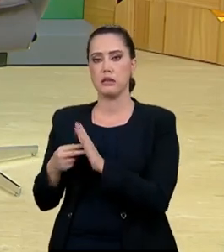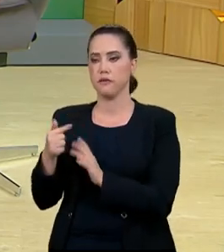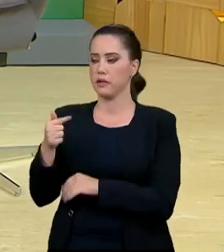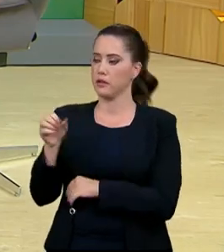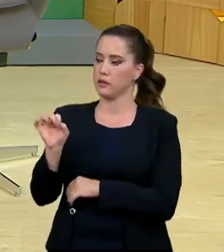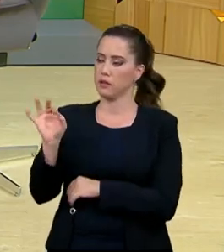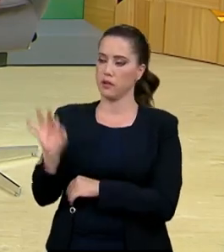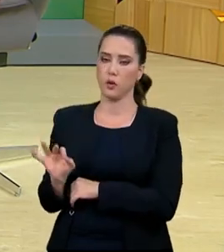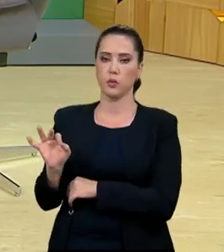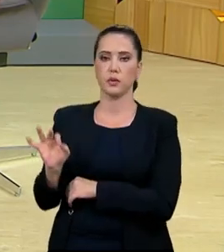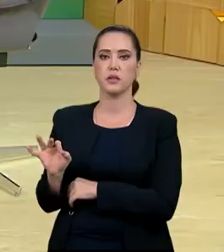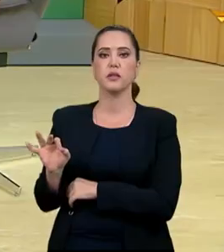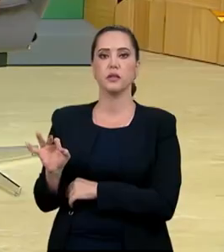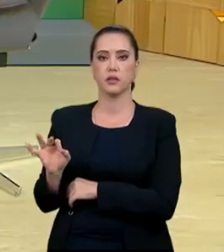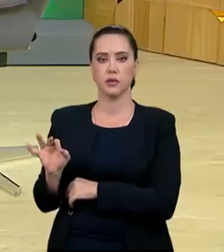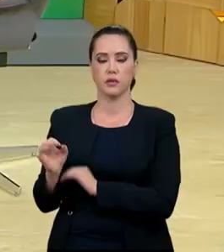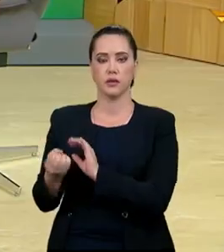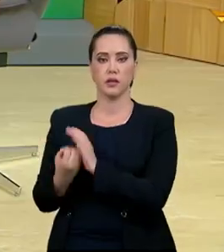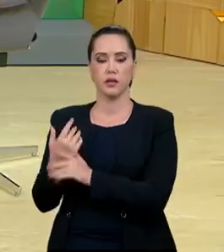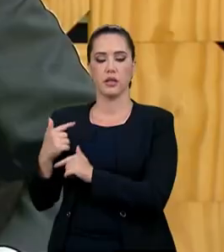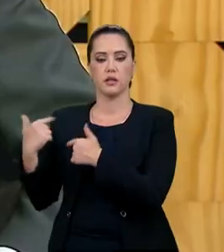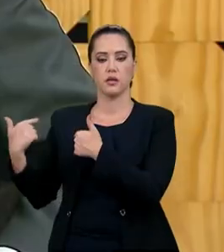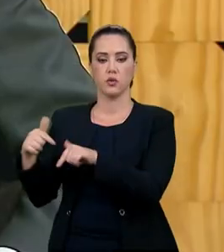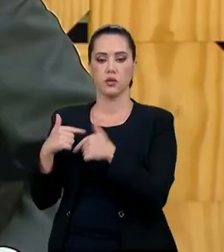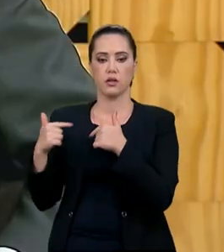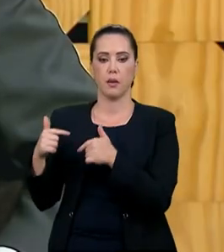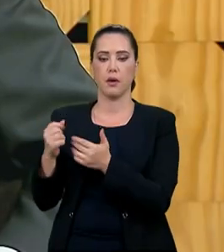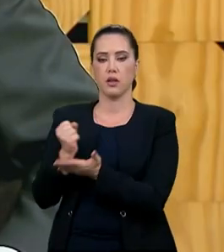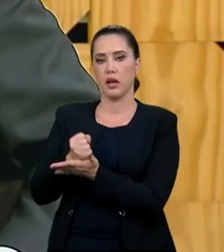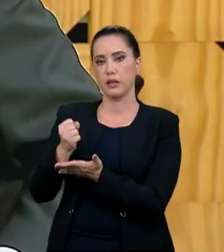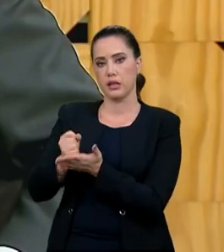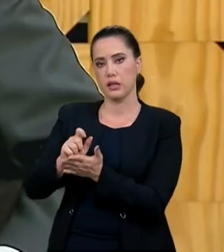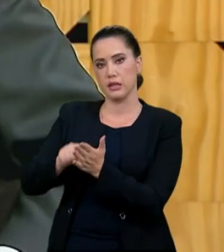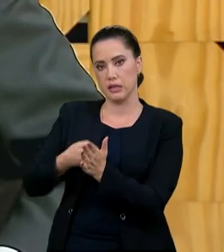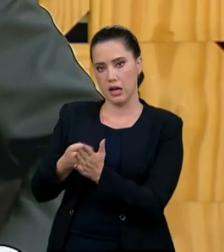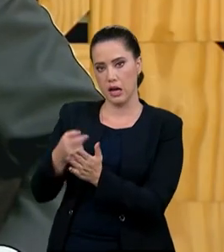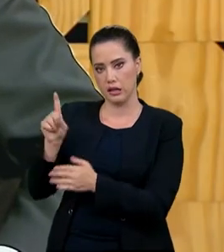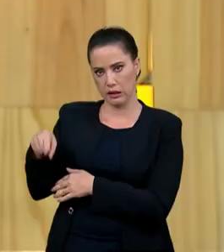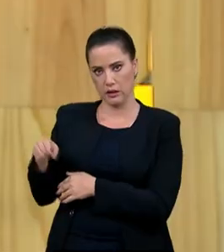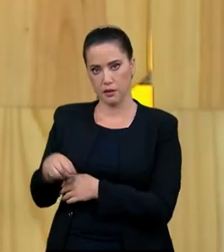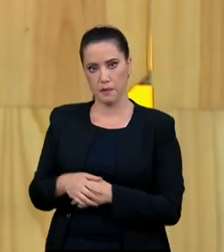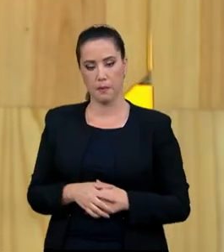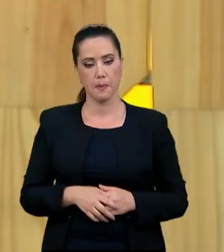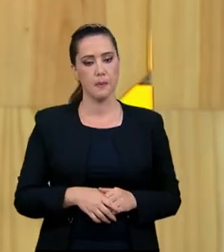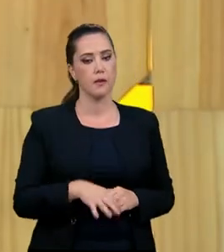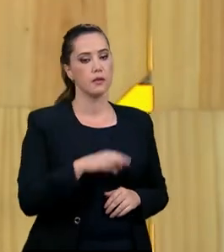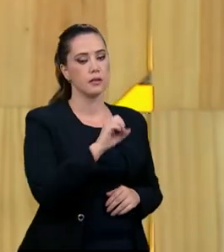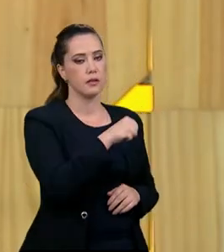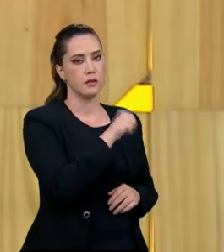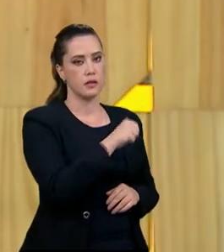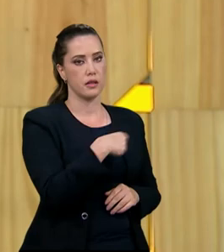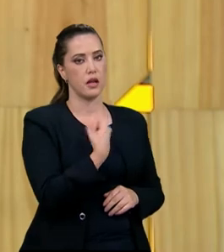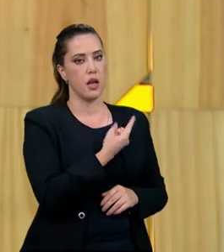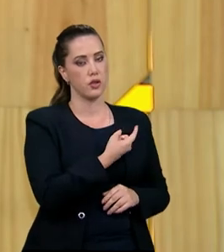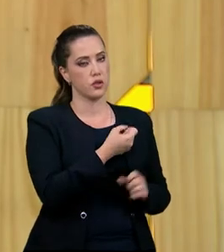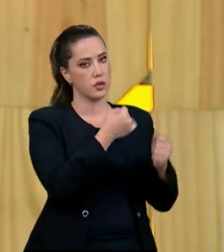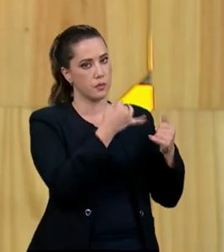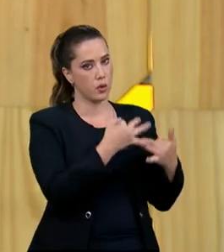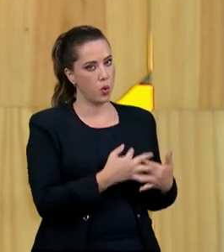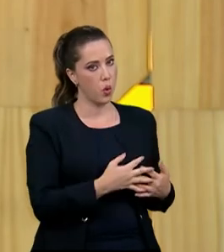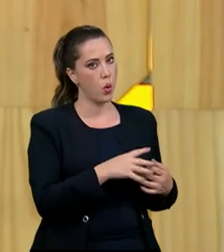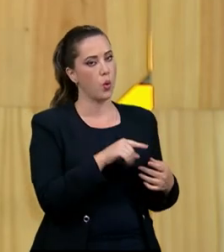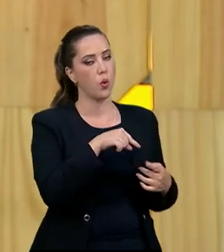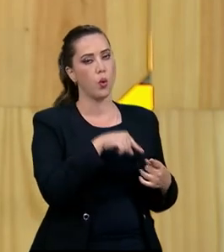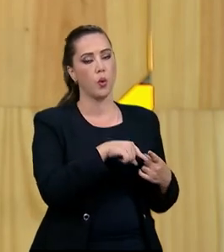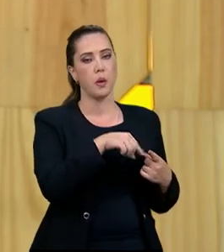empregos no mercado de trabalho. Uhum. Empregos com carteira assinada, empregos formais, é isso? Perfeitamente. Só lembrando, a gente comentou especificamente